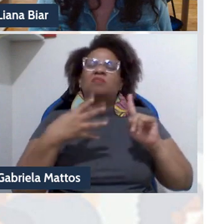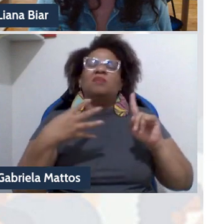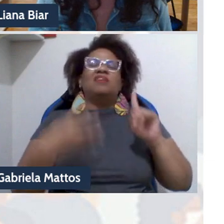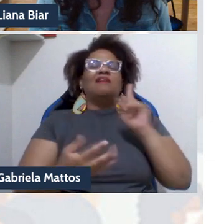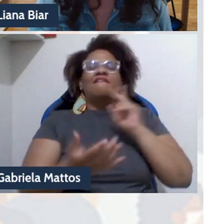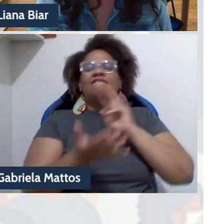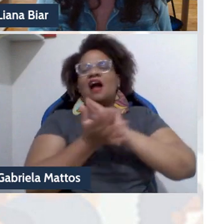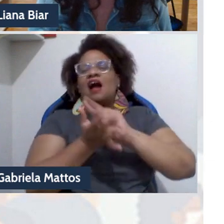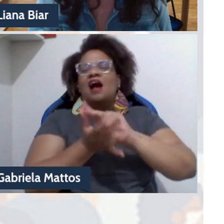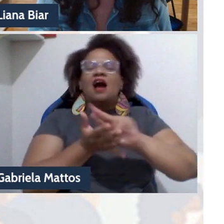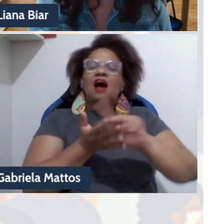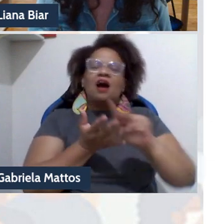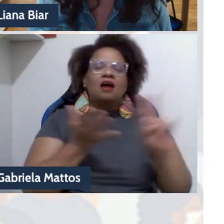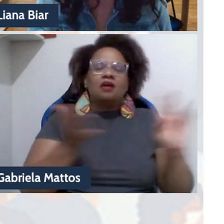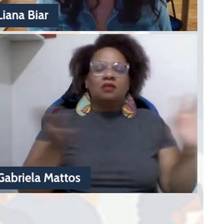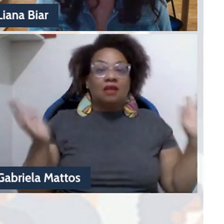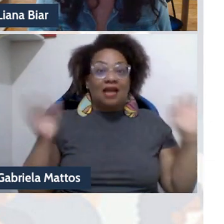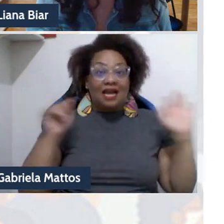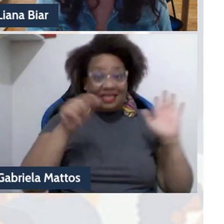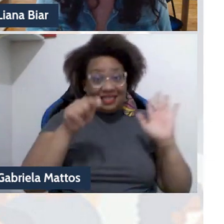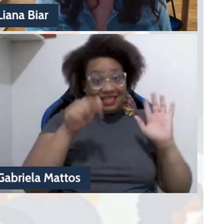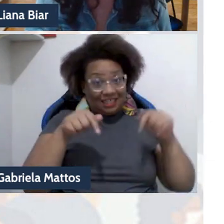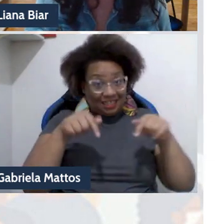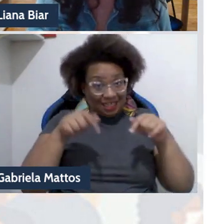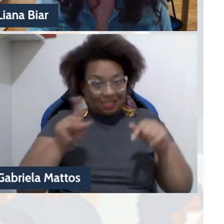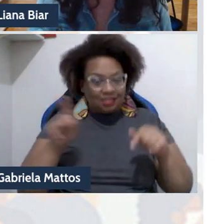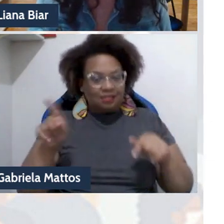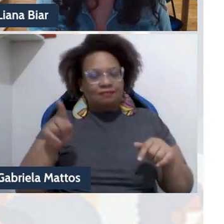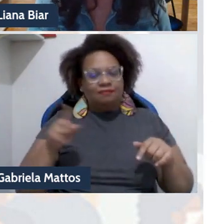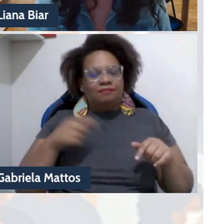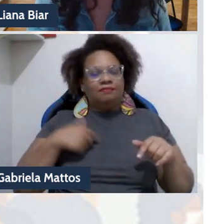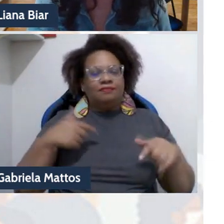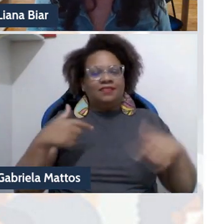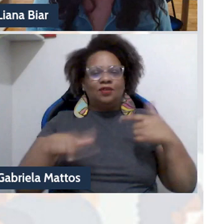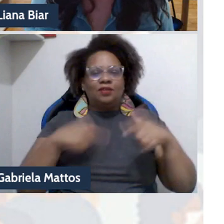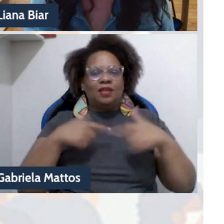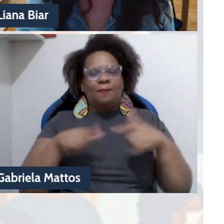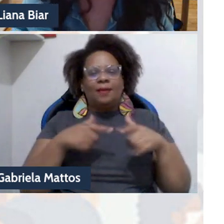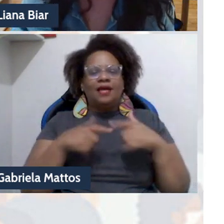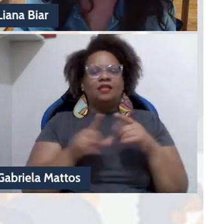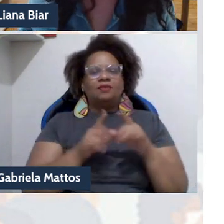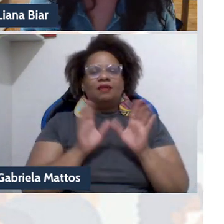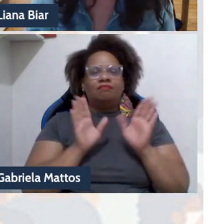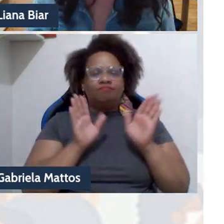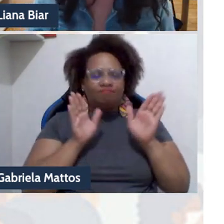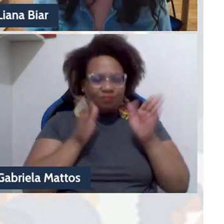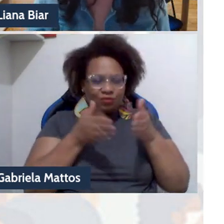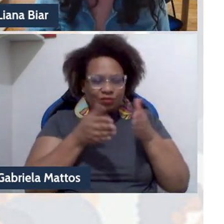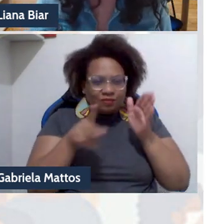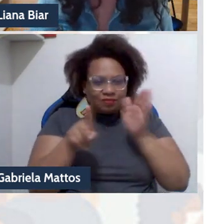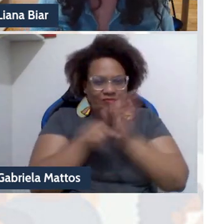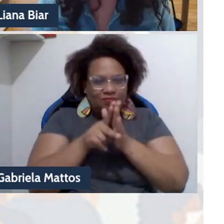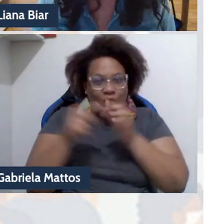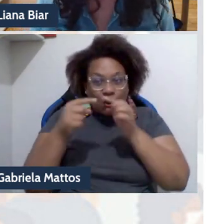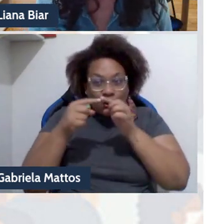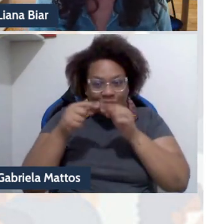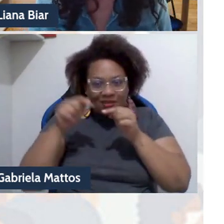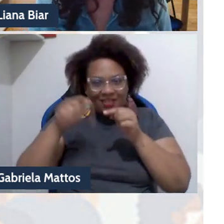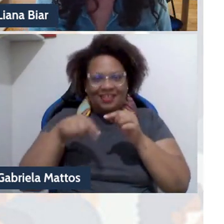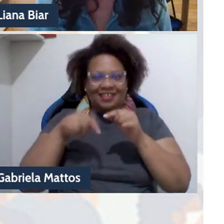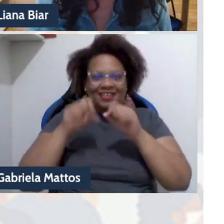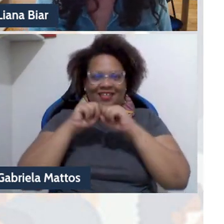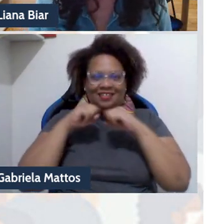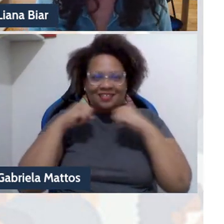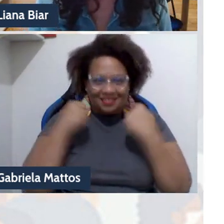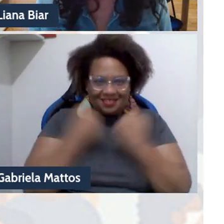Mas aqui eu fiz um trabalho bem sob encomenda do CBLA sobre as